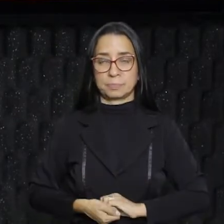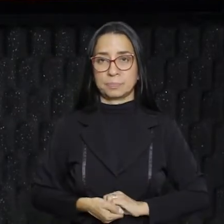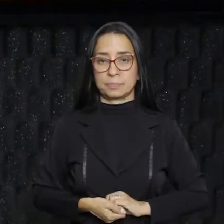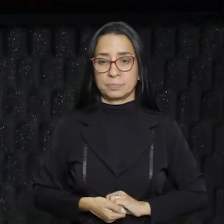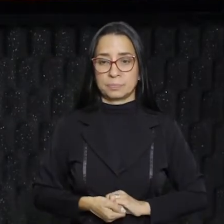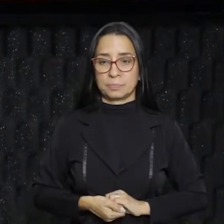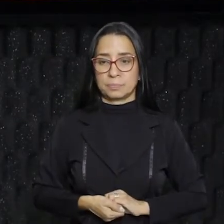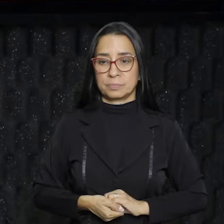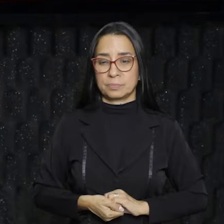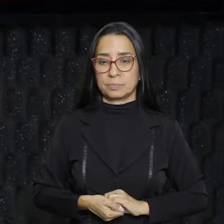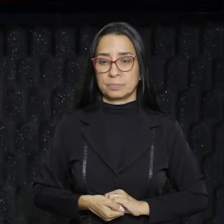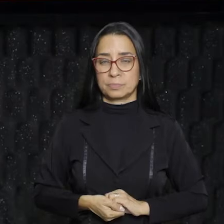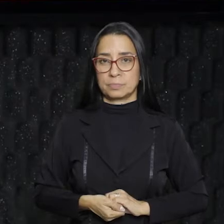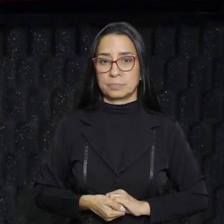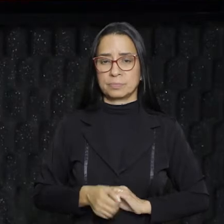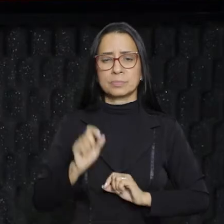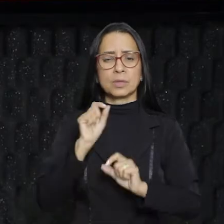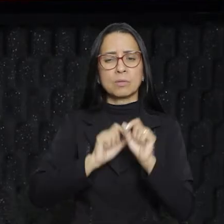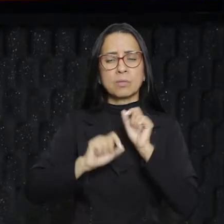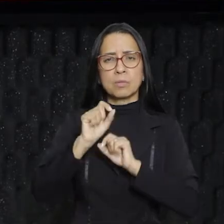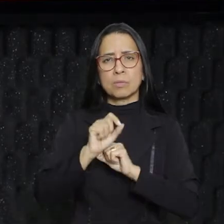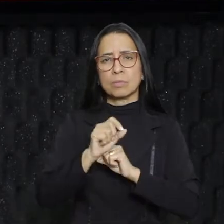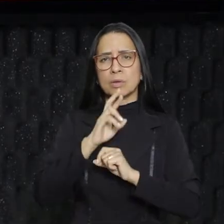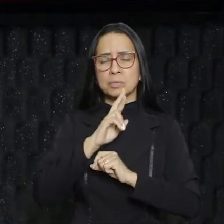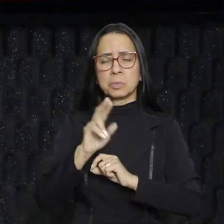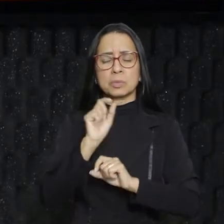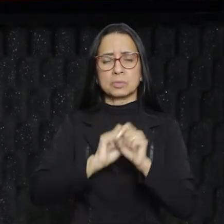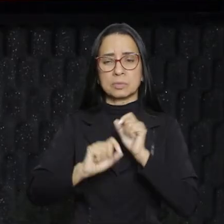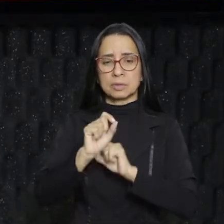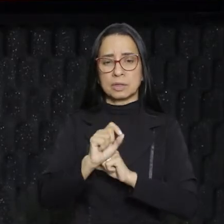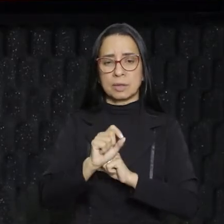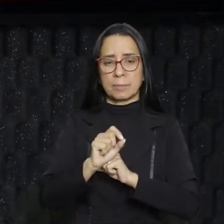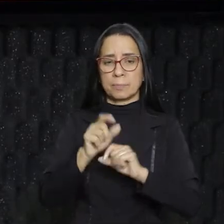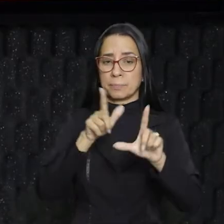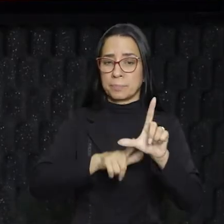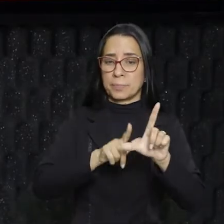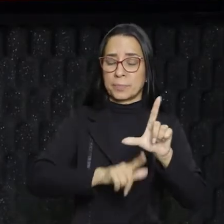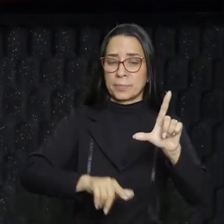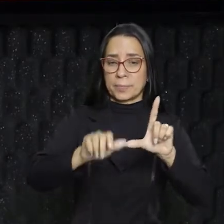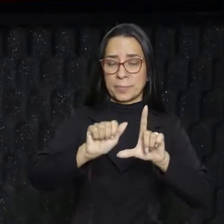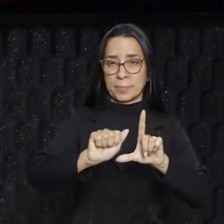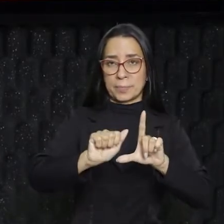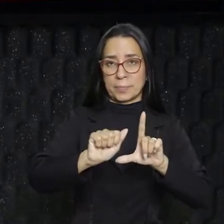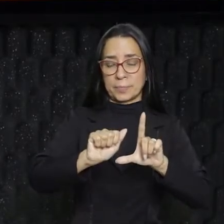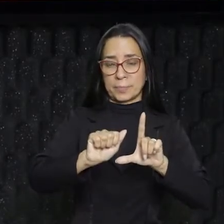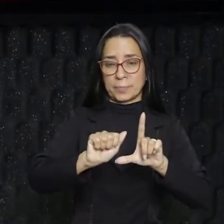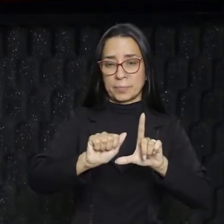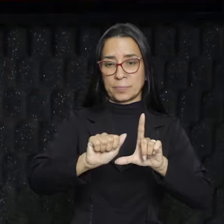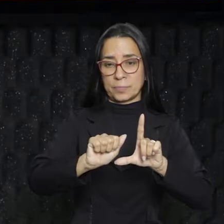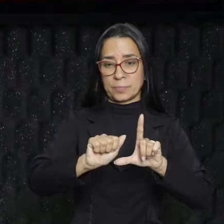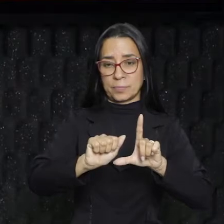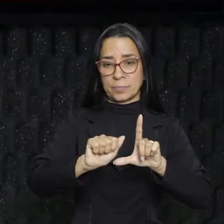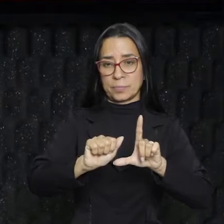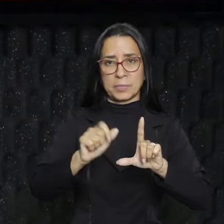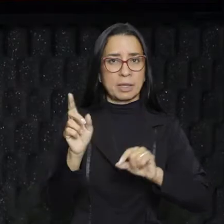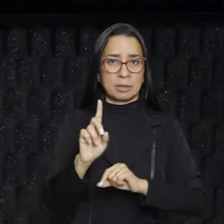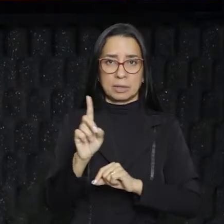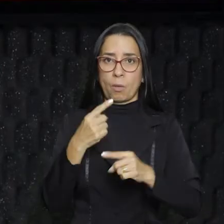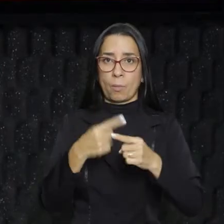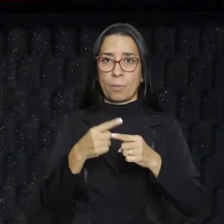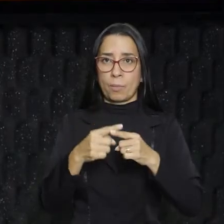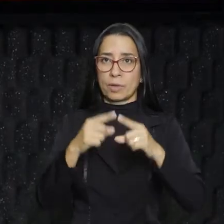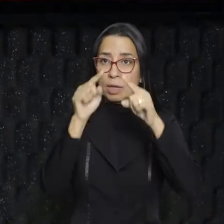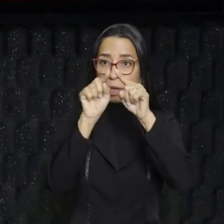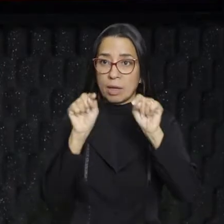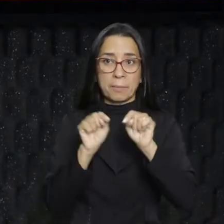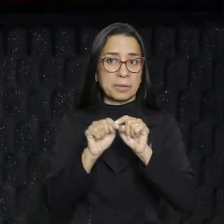certo? Na Europa, gerou o quê? Deu por consequência o quê? A estabilização da pirâmide etária? Não, porque a pirâmide ela não vai ficar